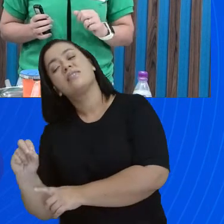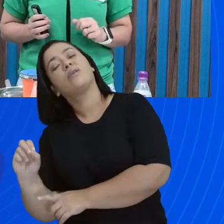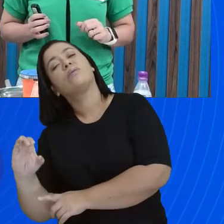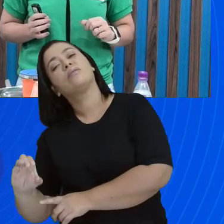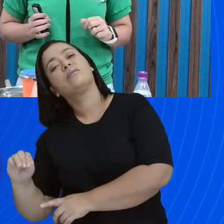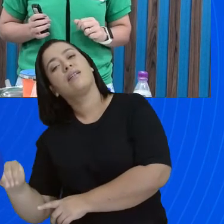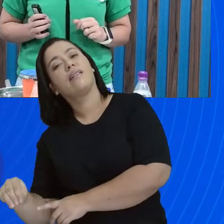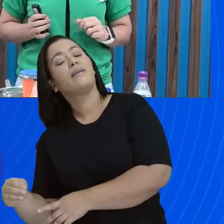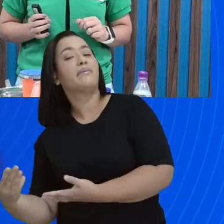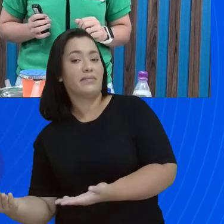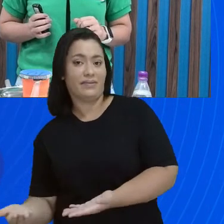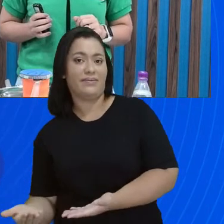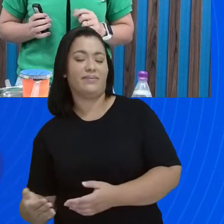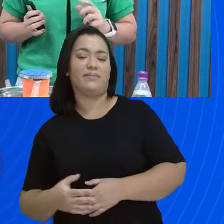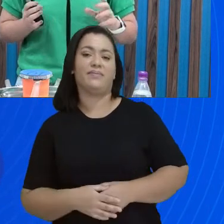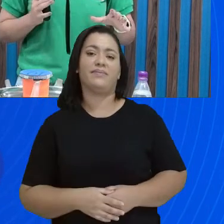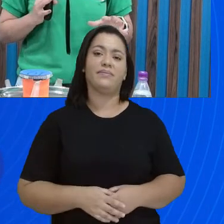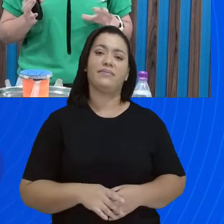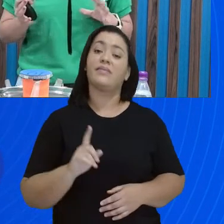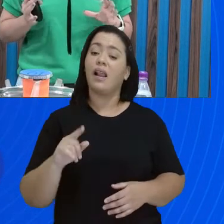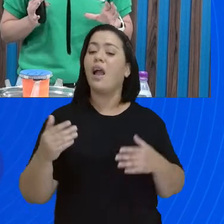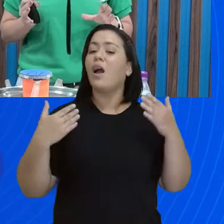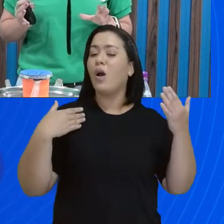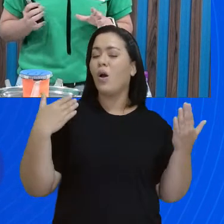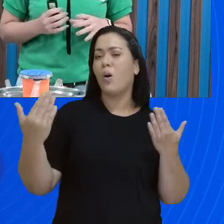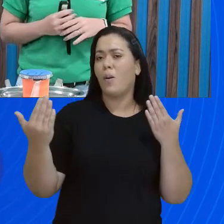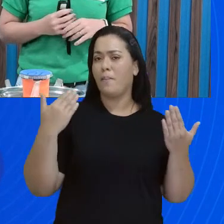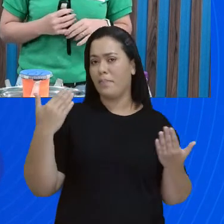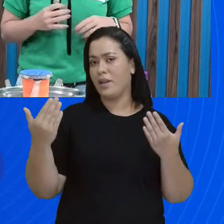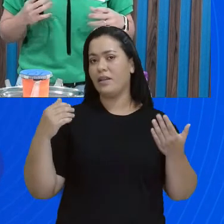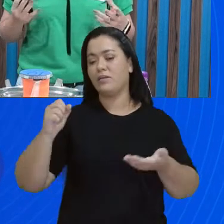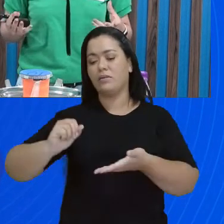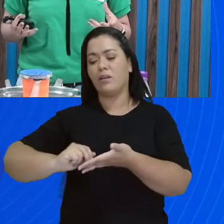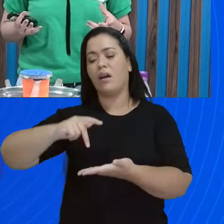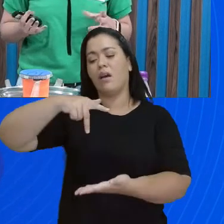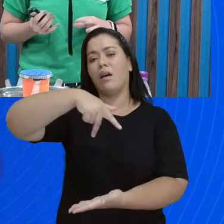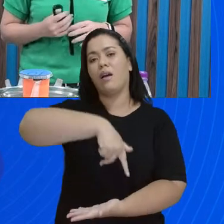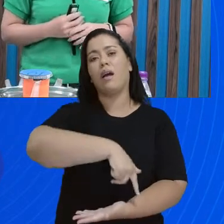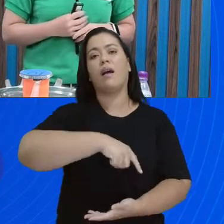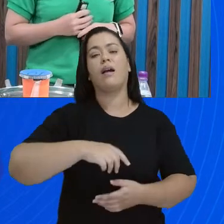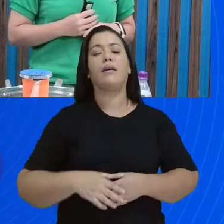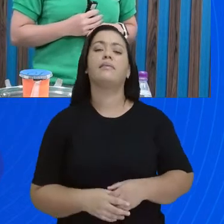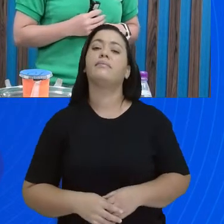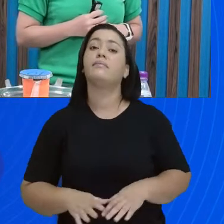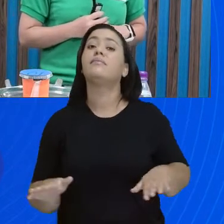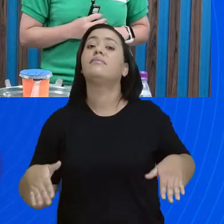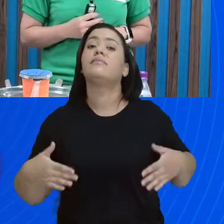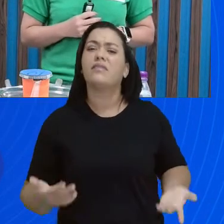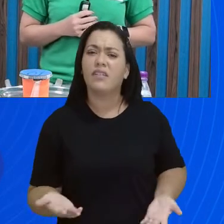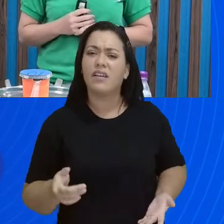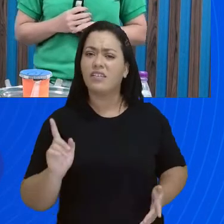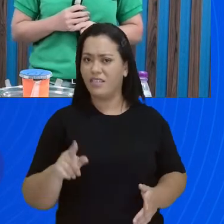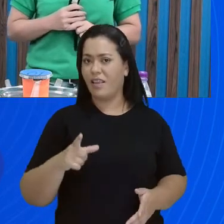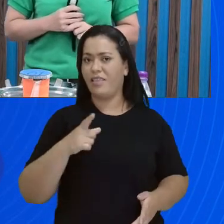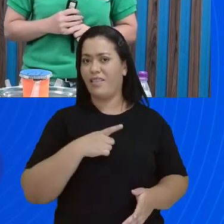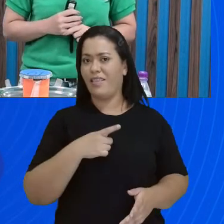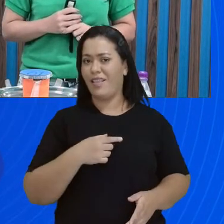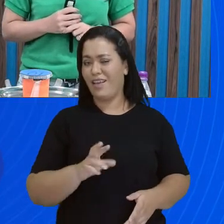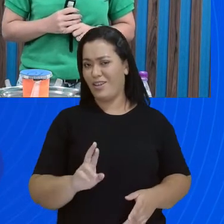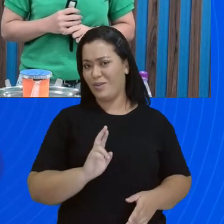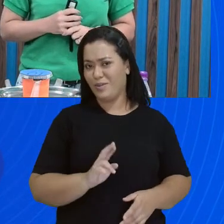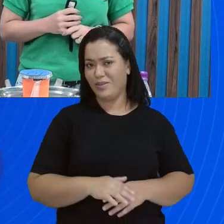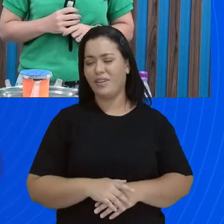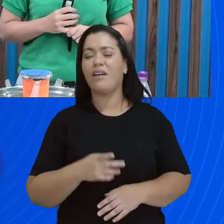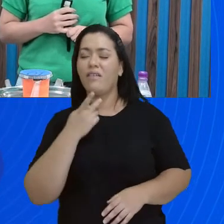50 centímetros. Eles estão comparando ali, né, a distância do salto deles. E aí, já temos resposta? Tem